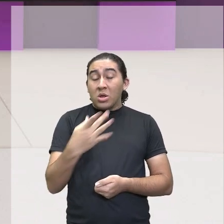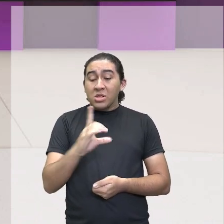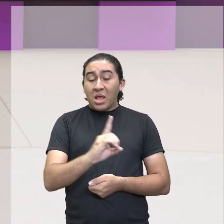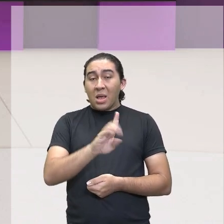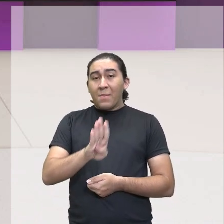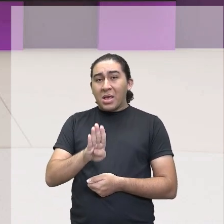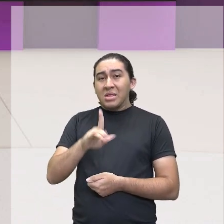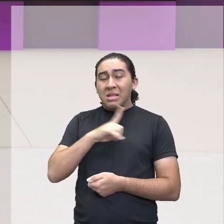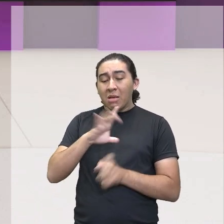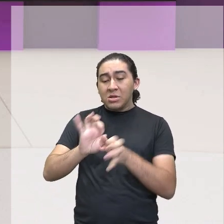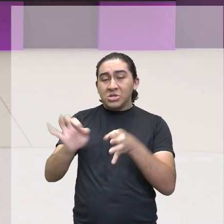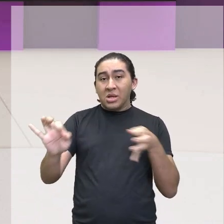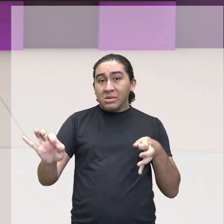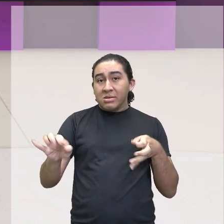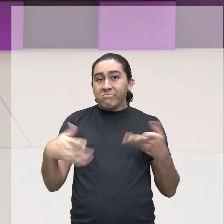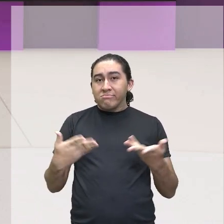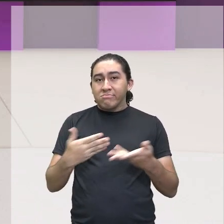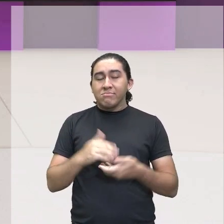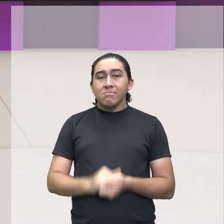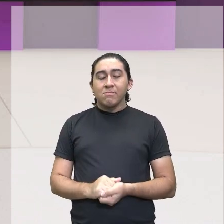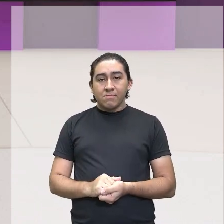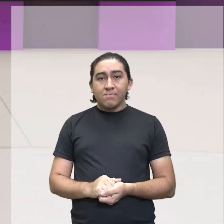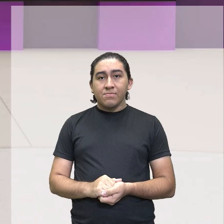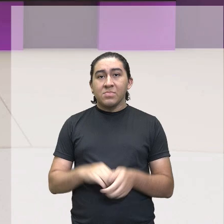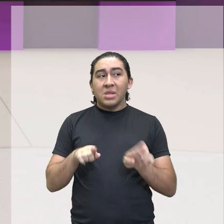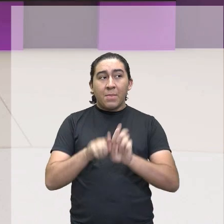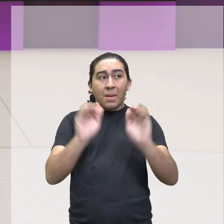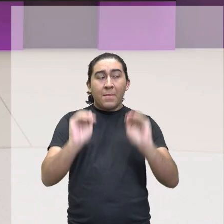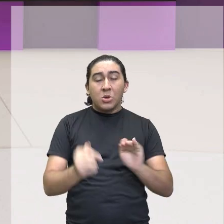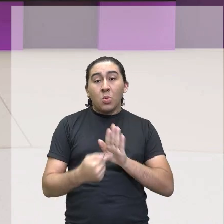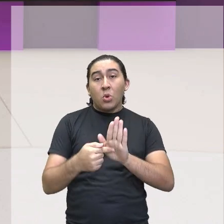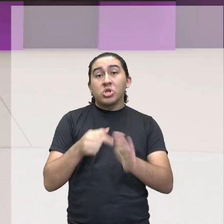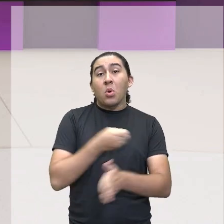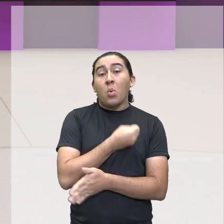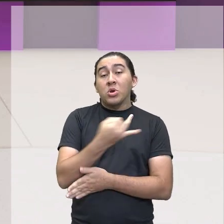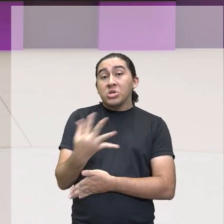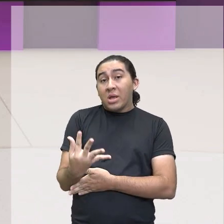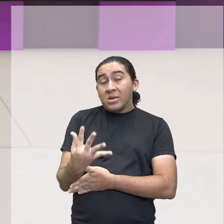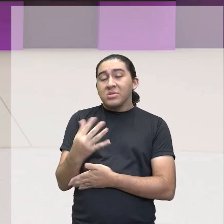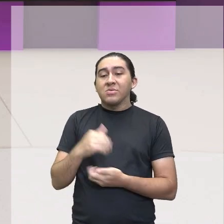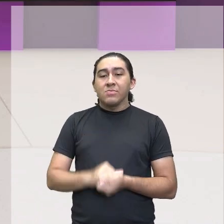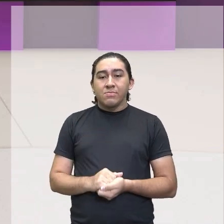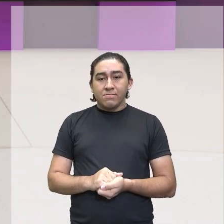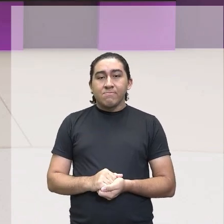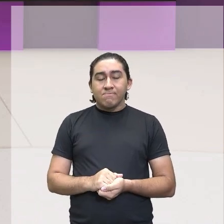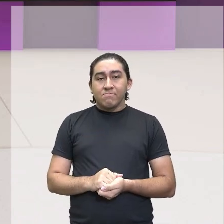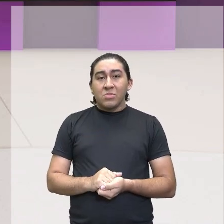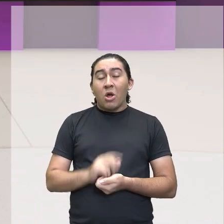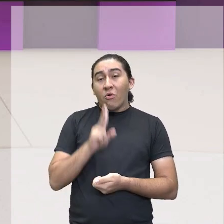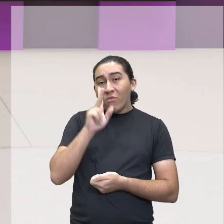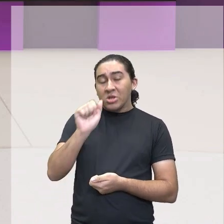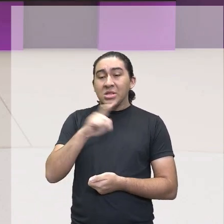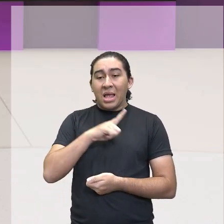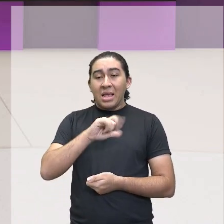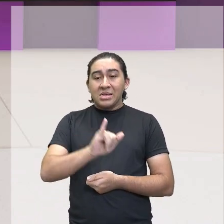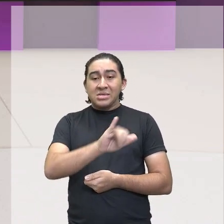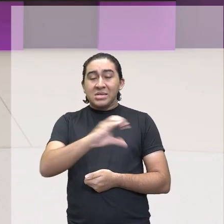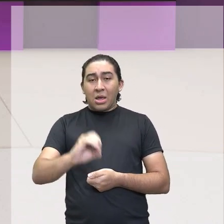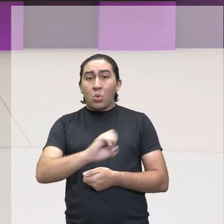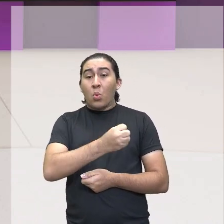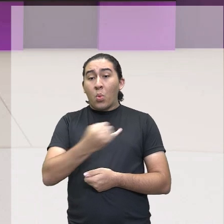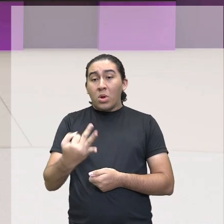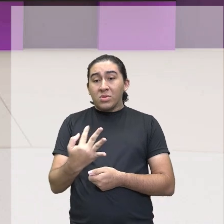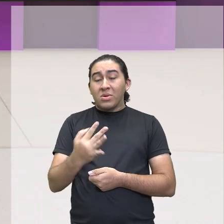grito corresponde? E ele diz ali embaixo quanto que é a intensidade padrão, o I0. Quanto que é o